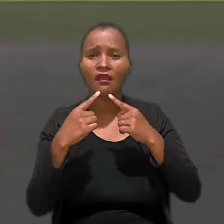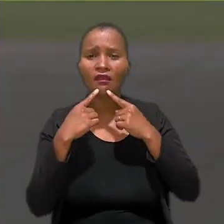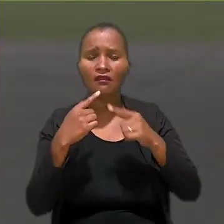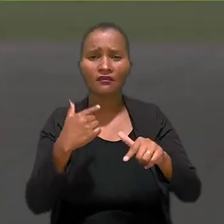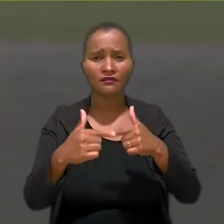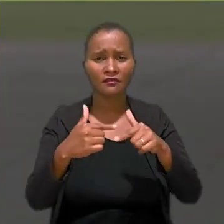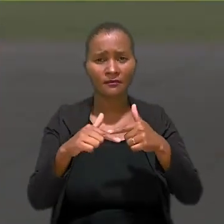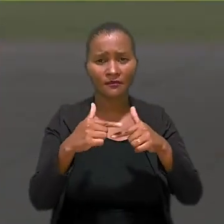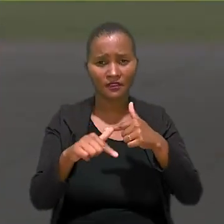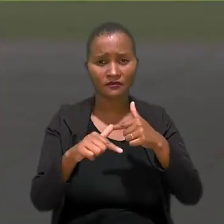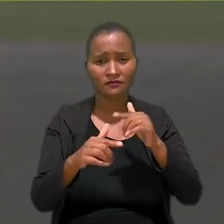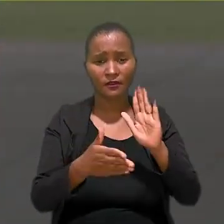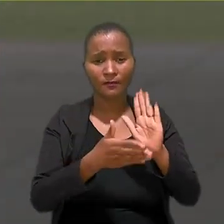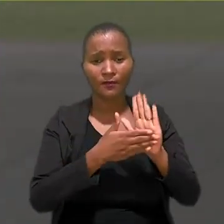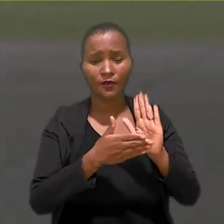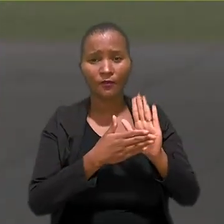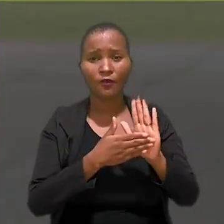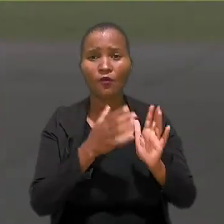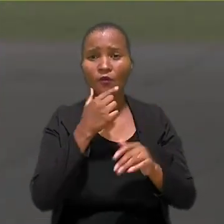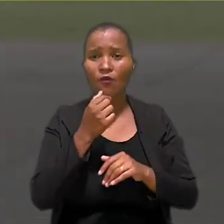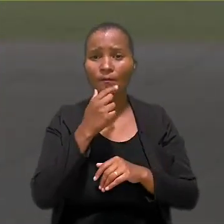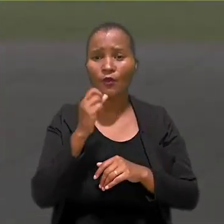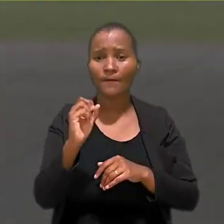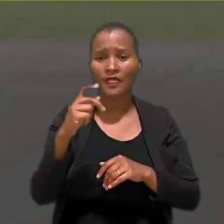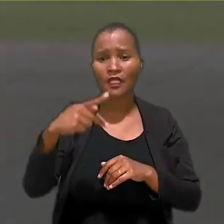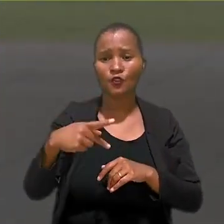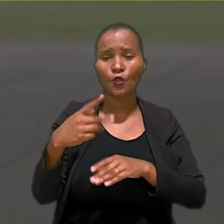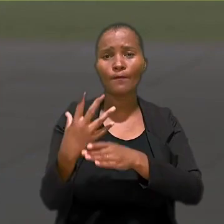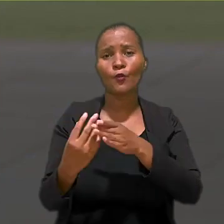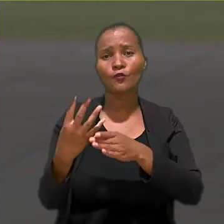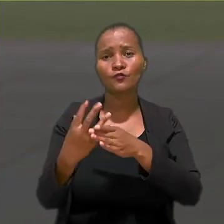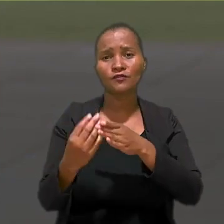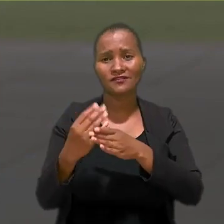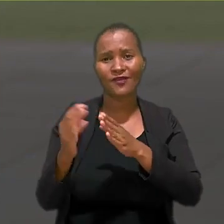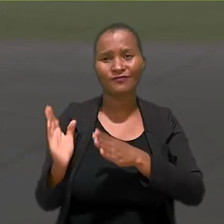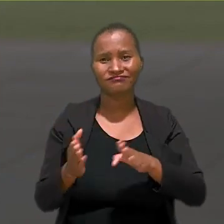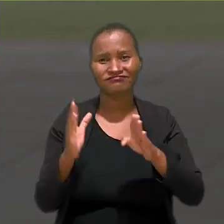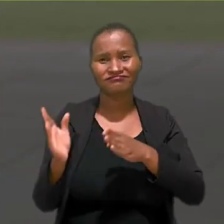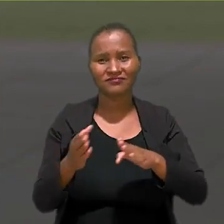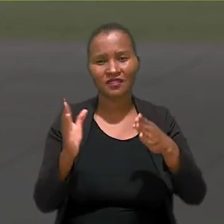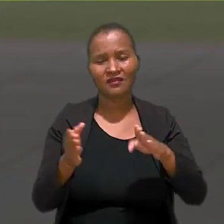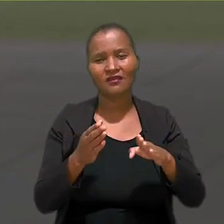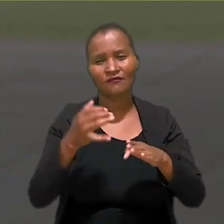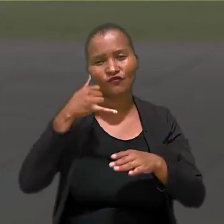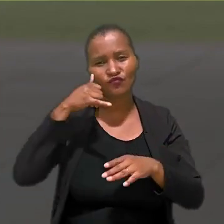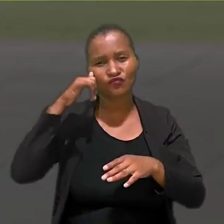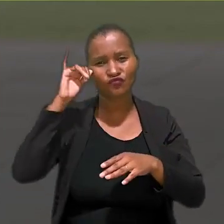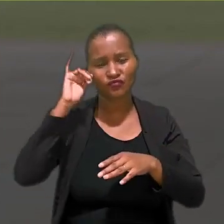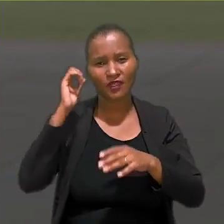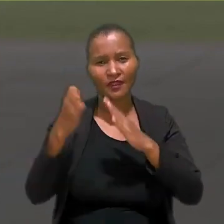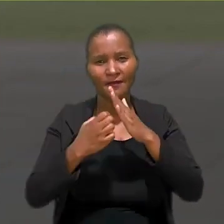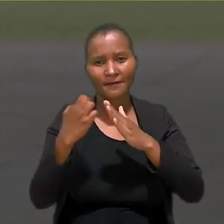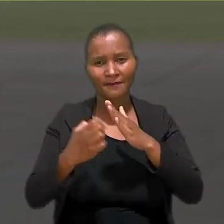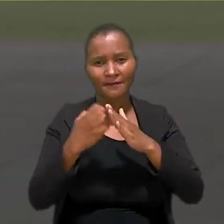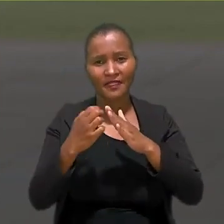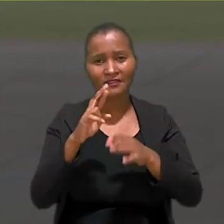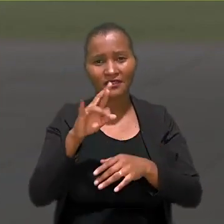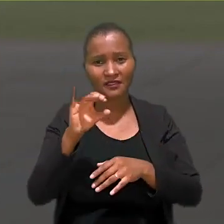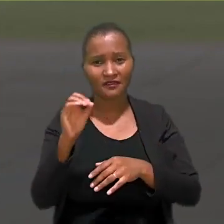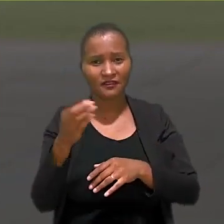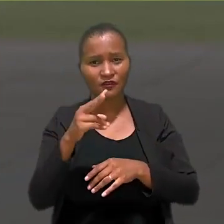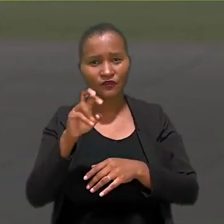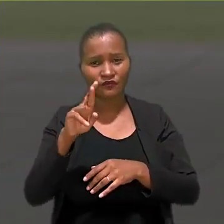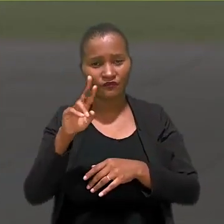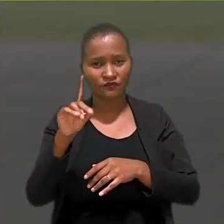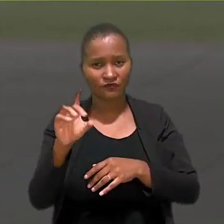A reclamação trabalhista havia sido proposta por um operador de produção de um frigorífico em Rio Verde, Goiás. Ele